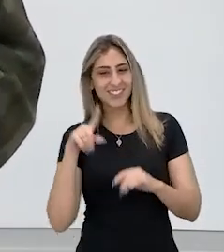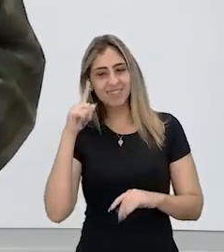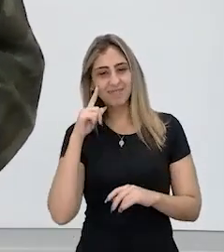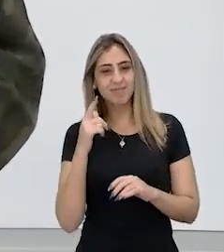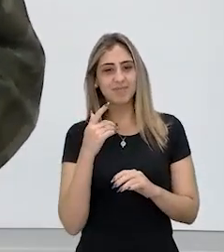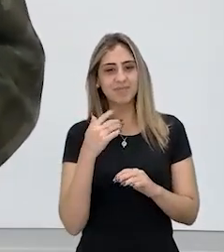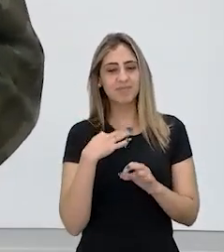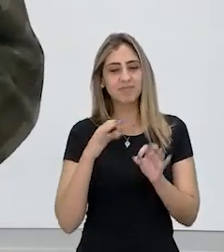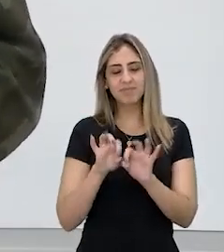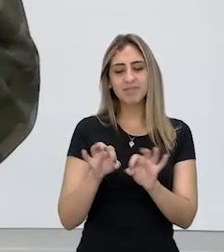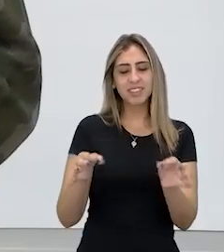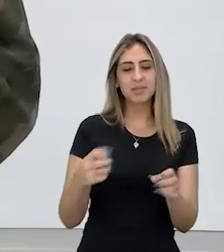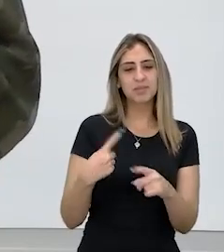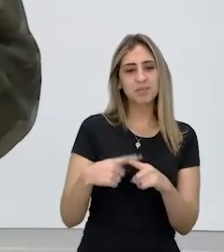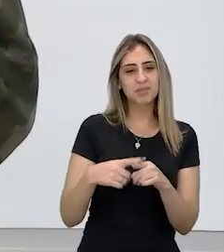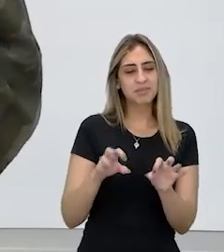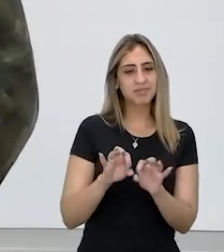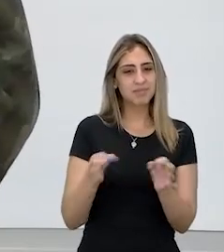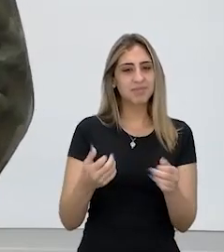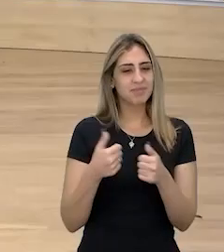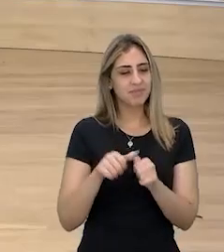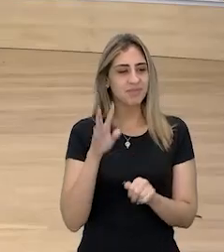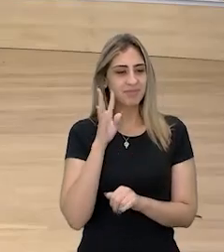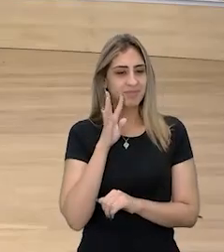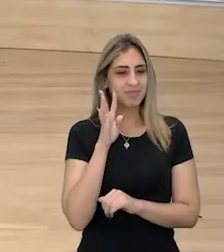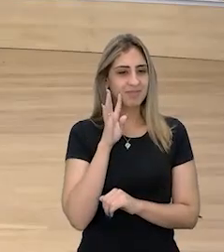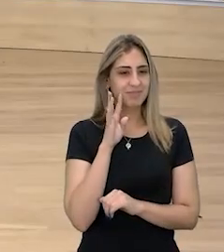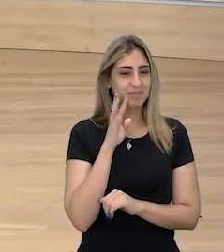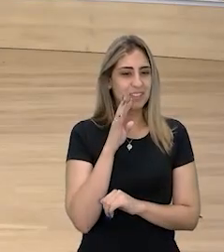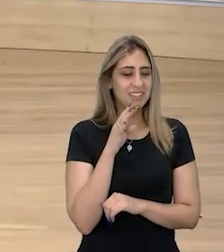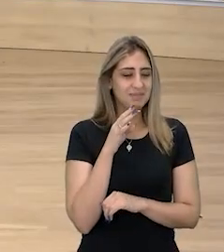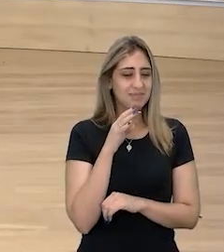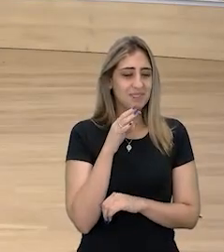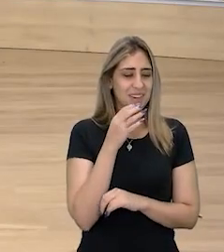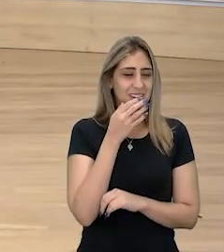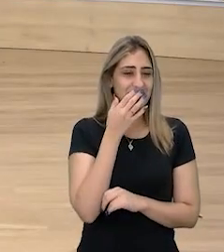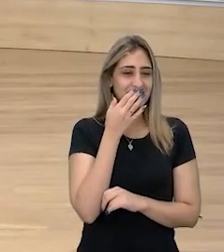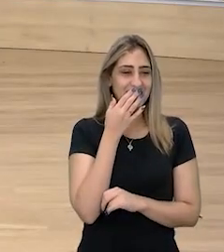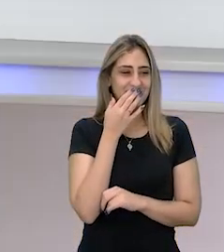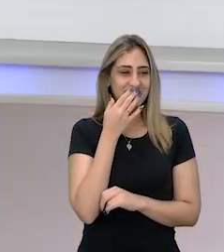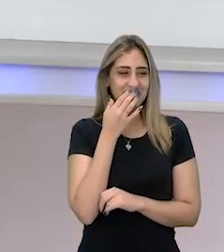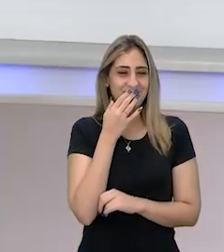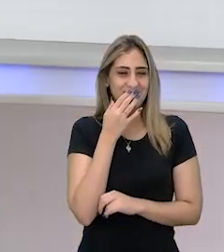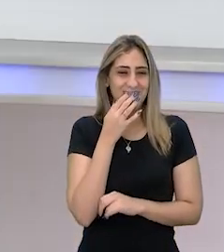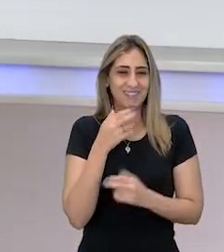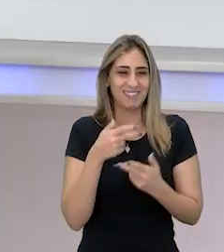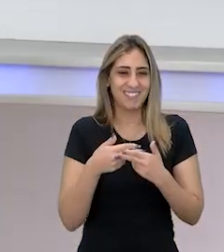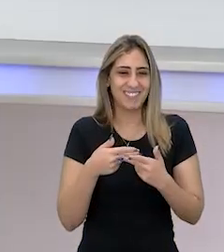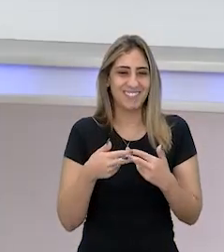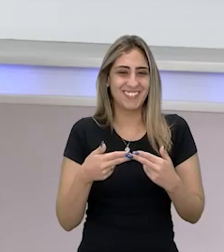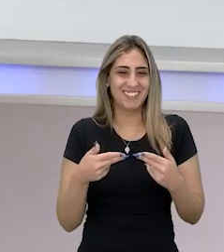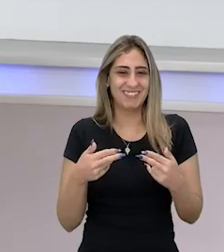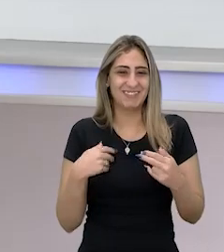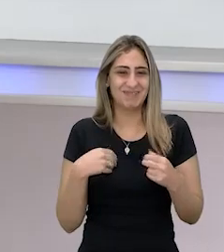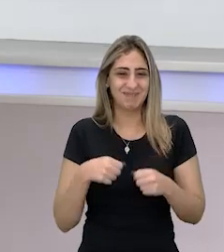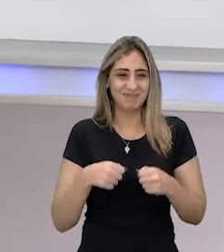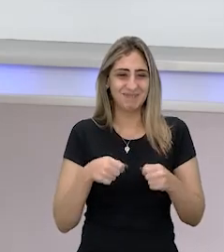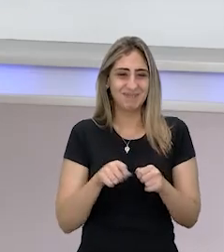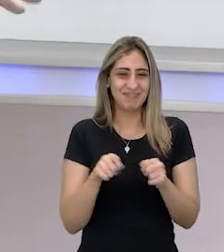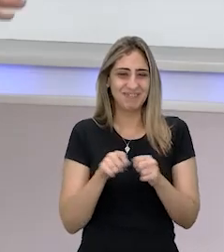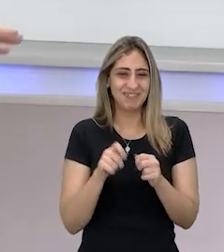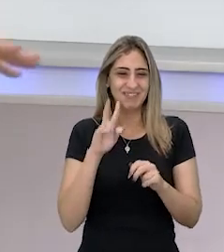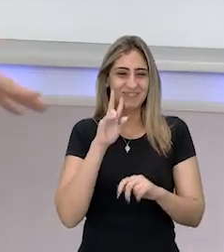bem simples, porque é o simples que fica legal. E assim, pra vocês, né, vocês podem pegar então a sequência e anotar enquanto estão